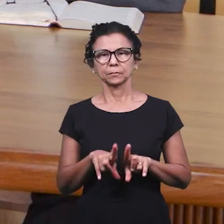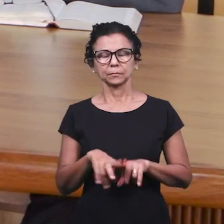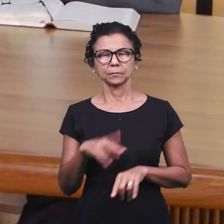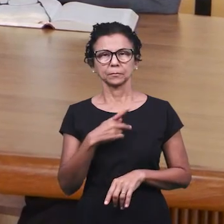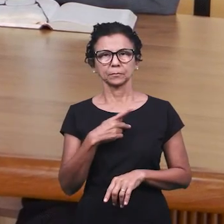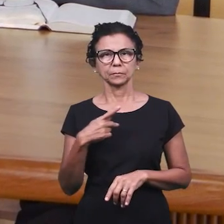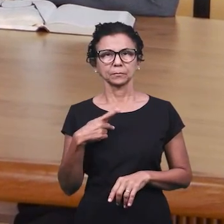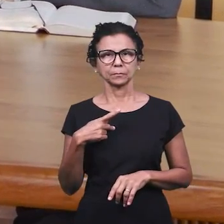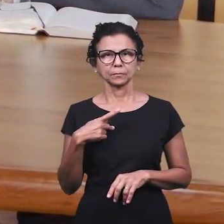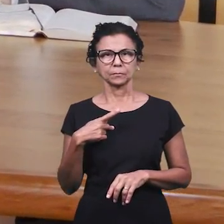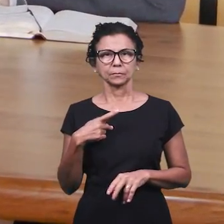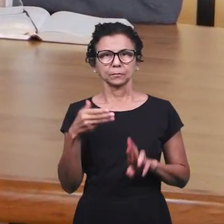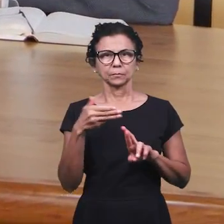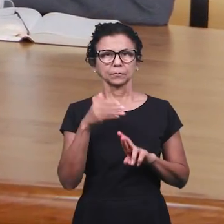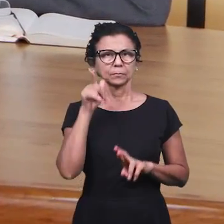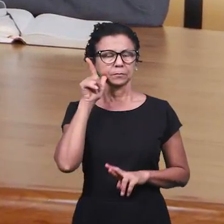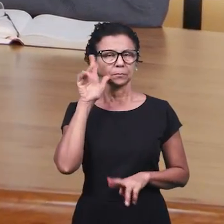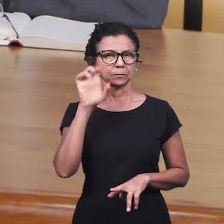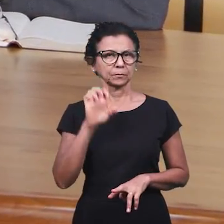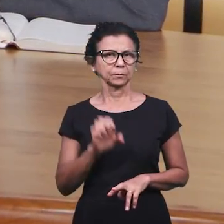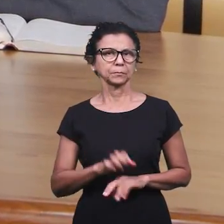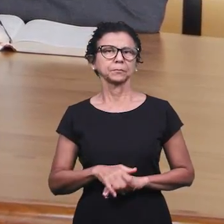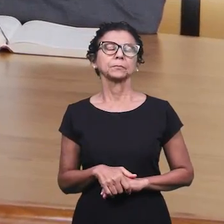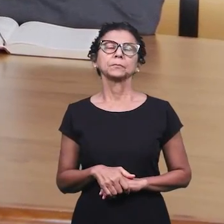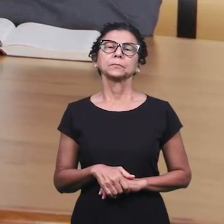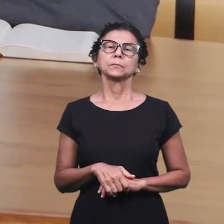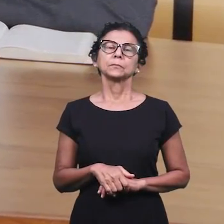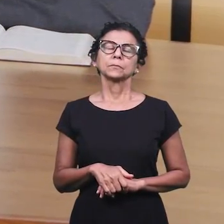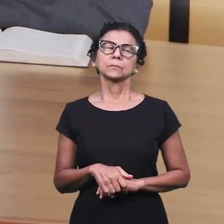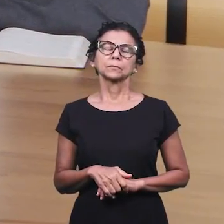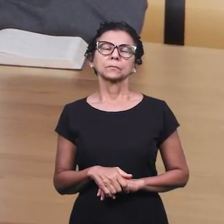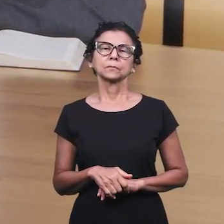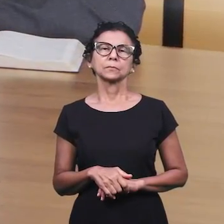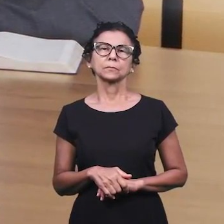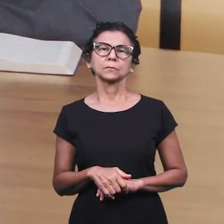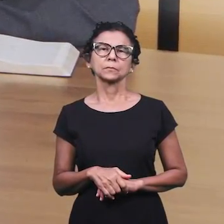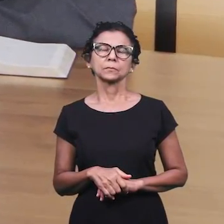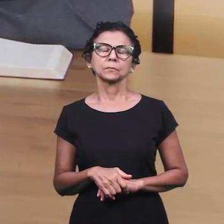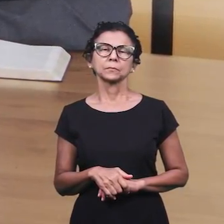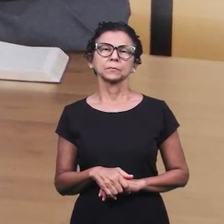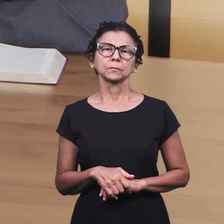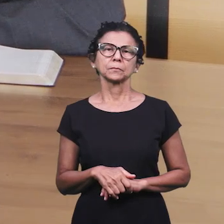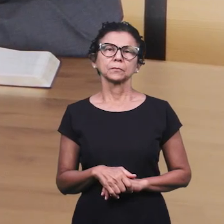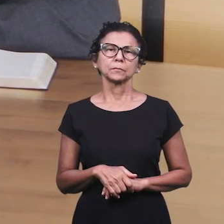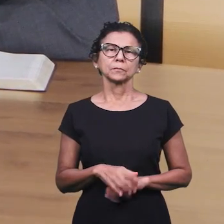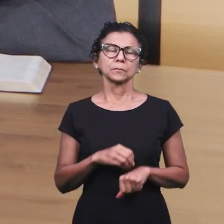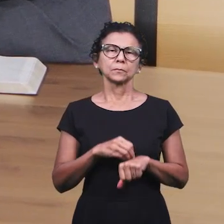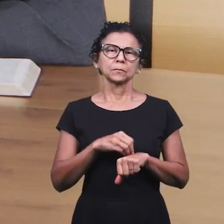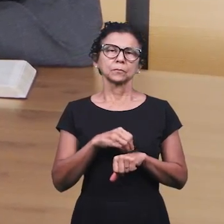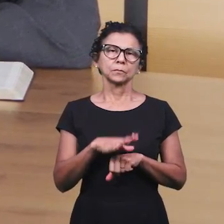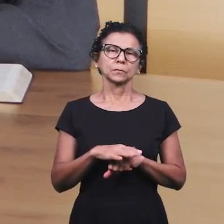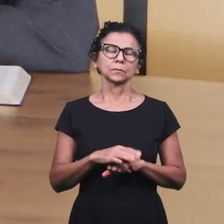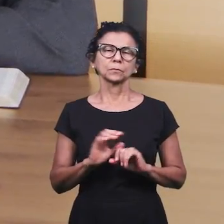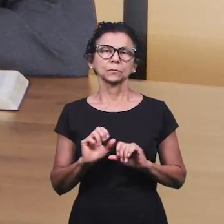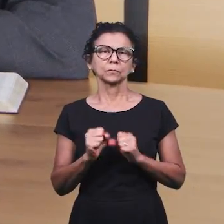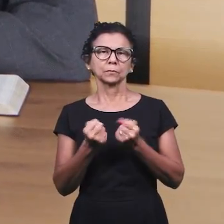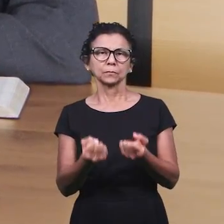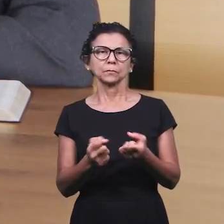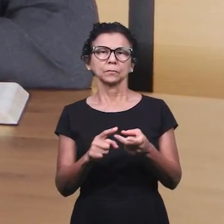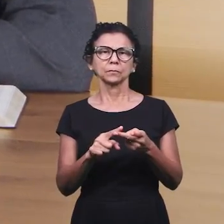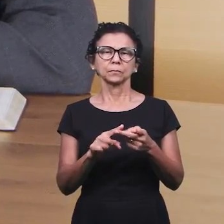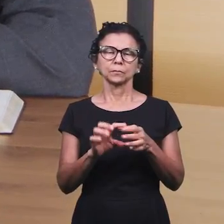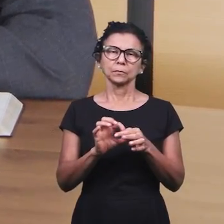filhos, né, no caminho, andando, assentando, em todos os momentos, porque é a palavra que vai nos dar a vitória,